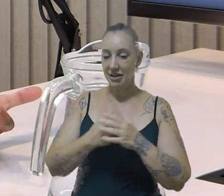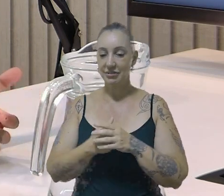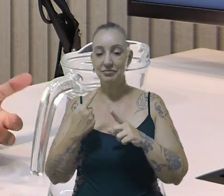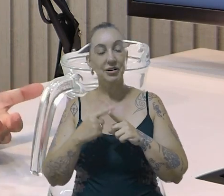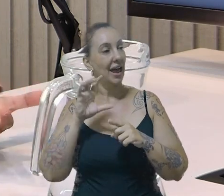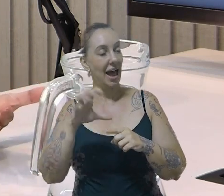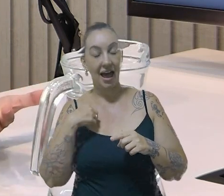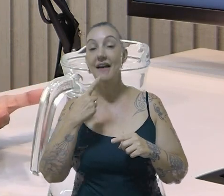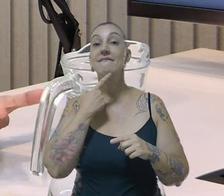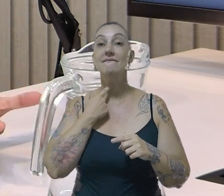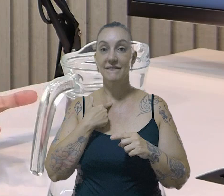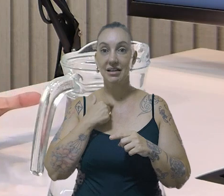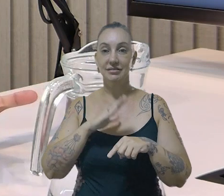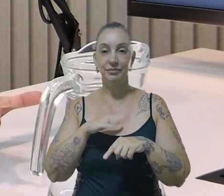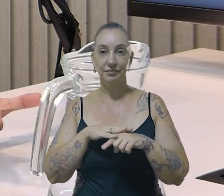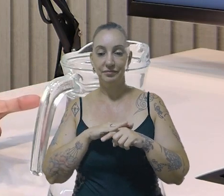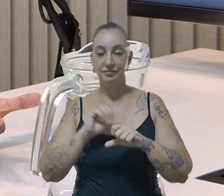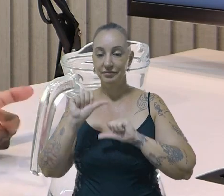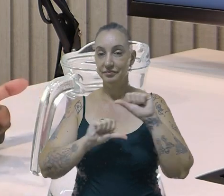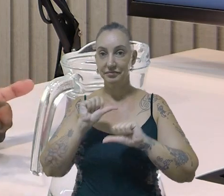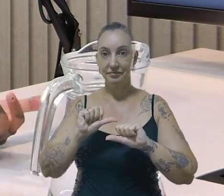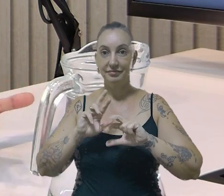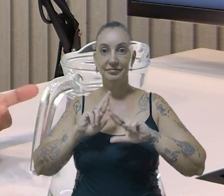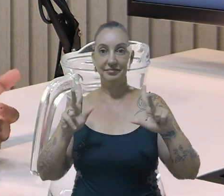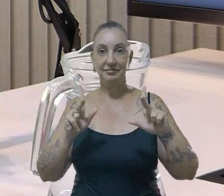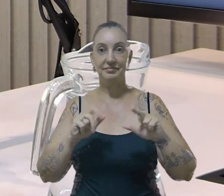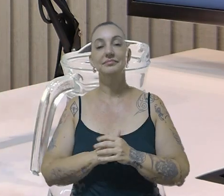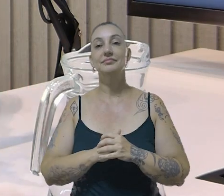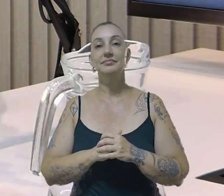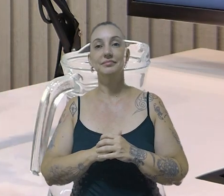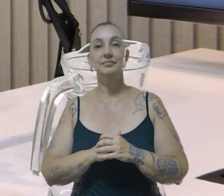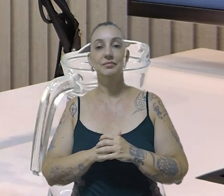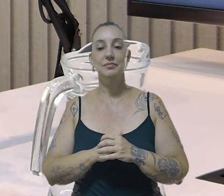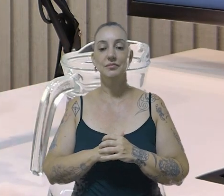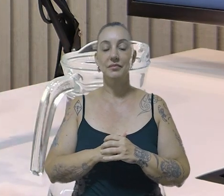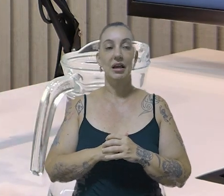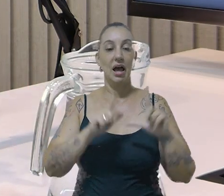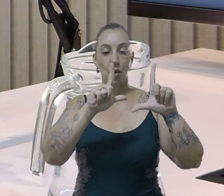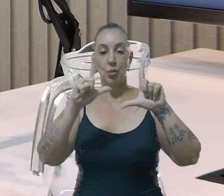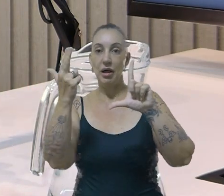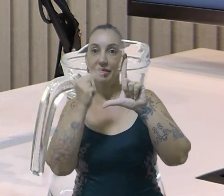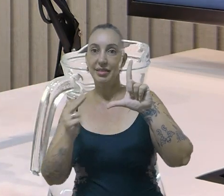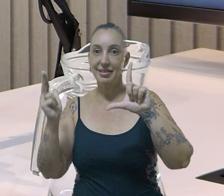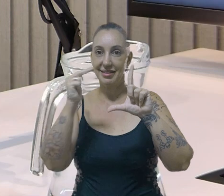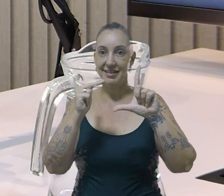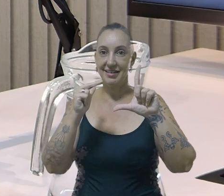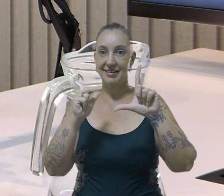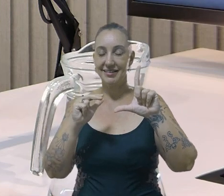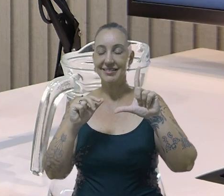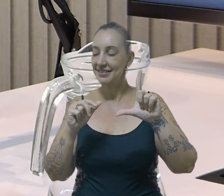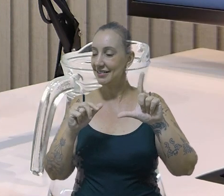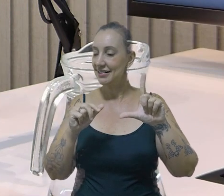assim a minha intenção era que fosse a virada da página mesmo sabe que é aquela coisa dos quadrinhos mesmo que você então as cenas são